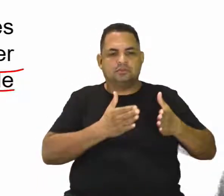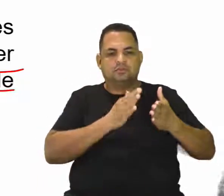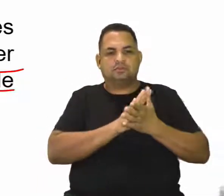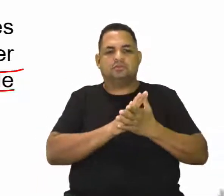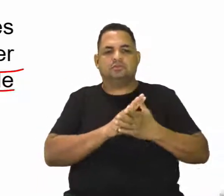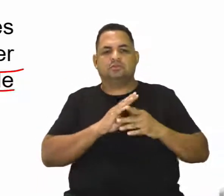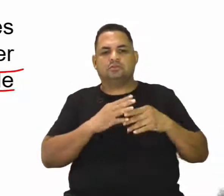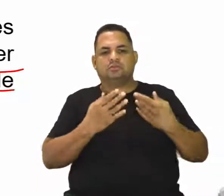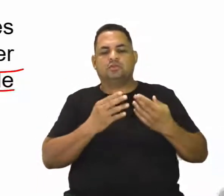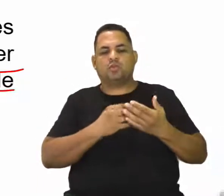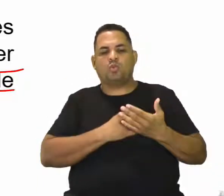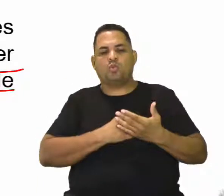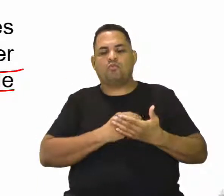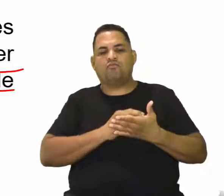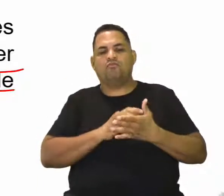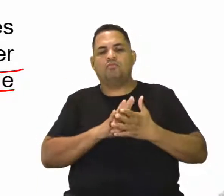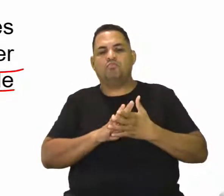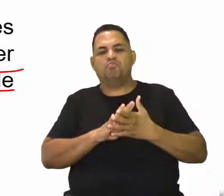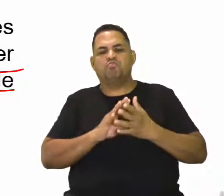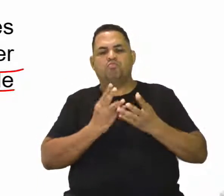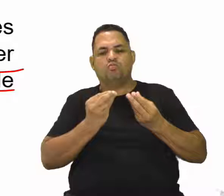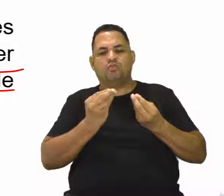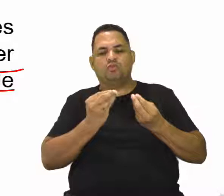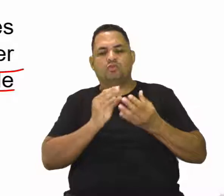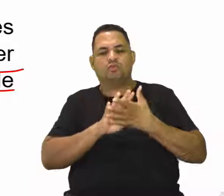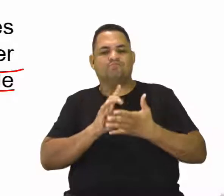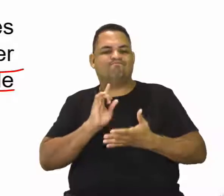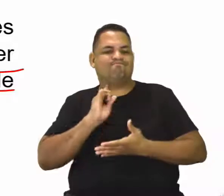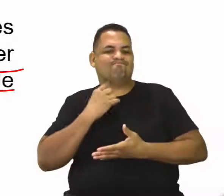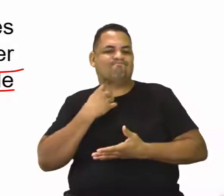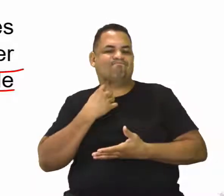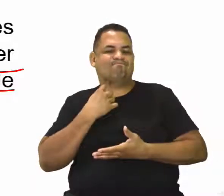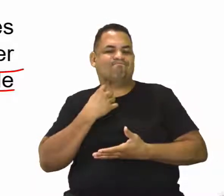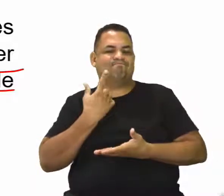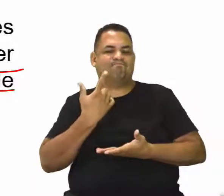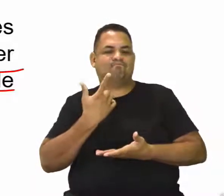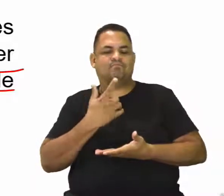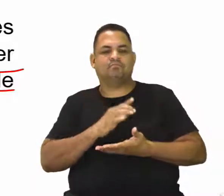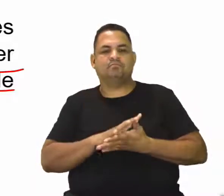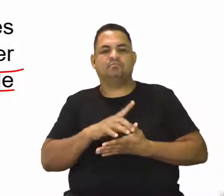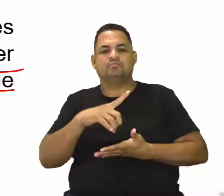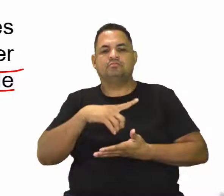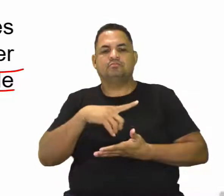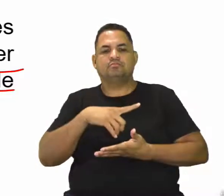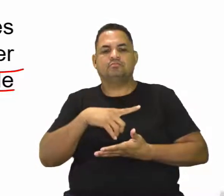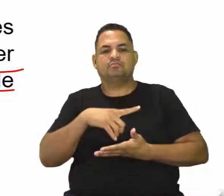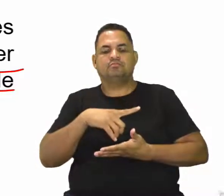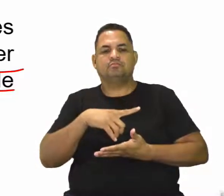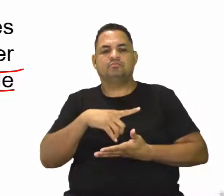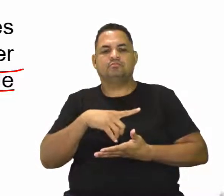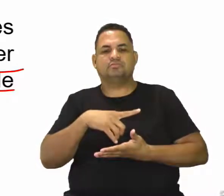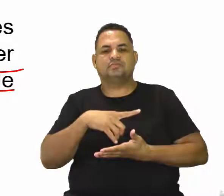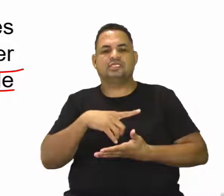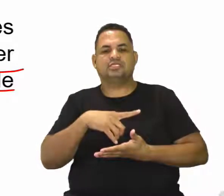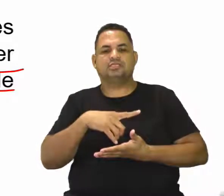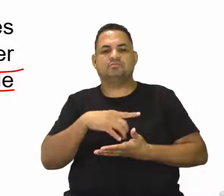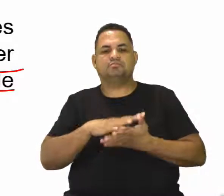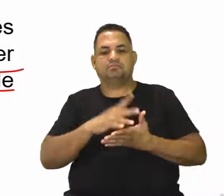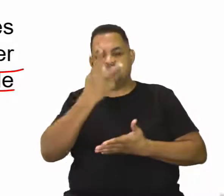produção de um grande volume de poluição. Então, tem gente que sobrevive do